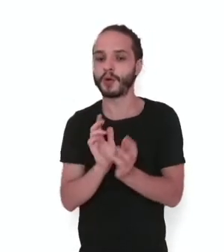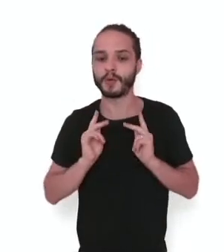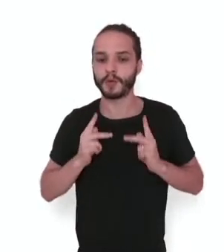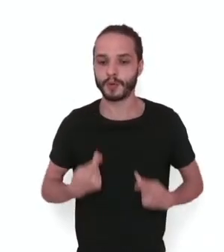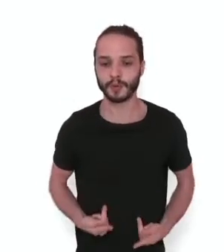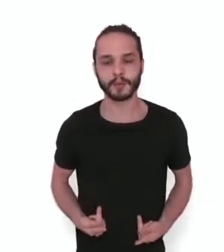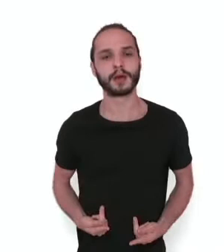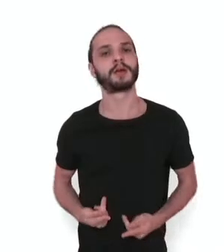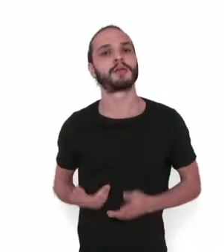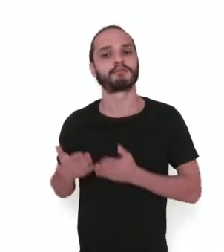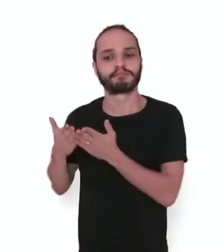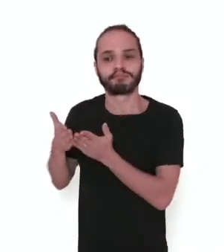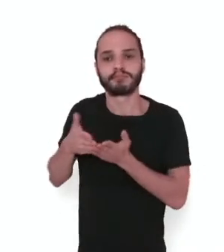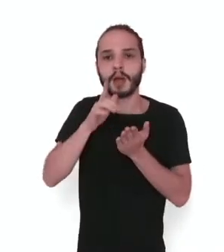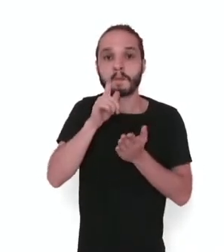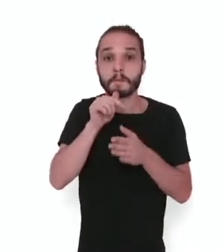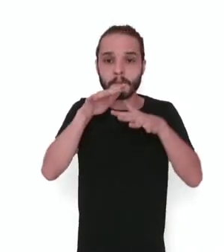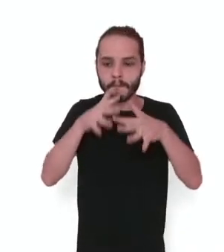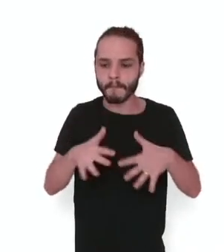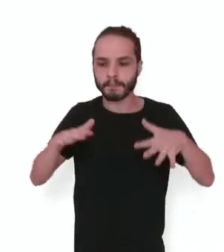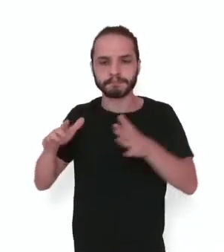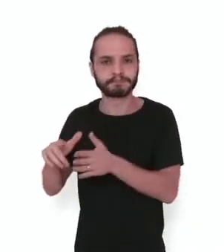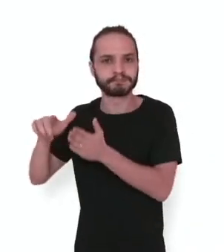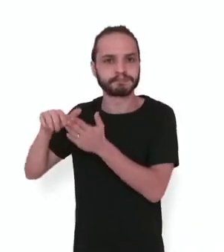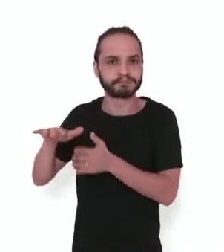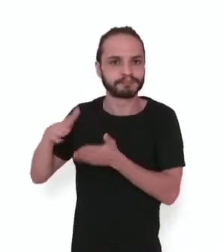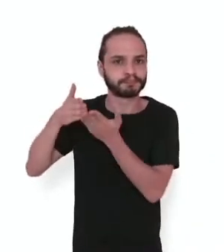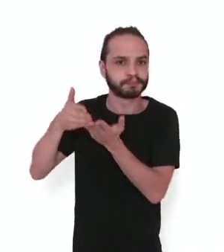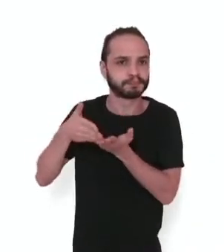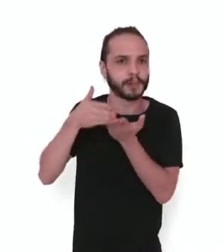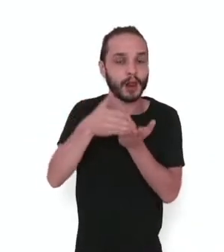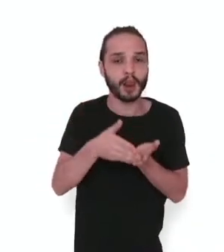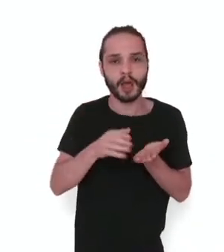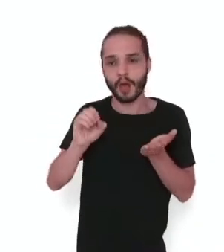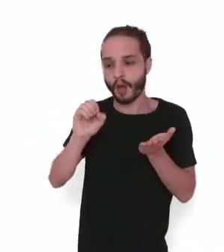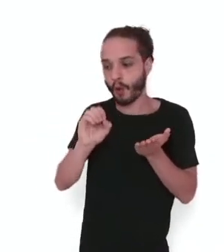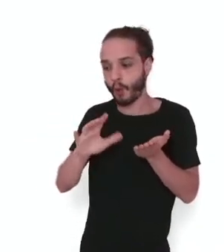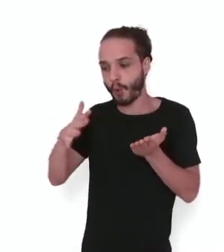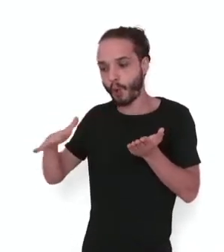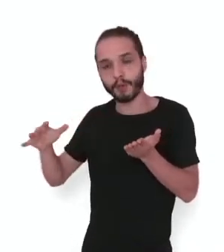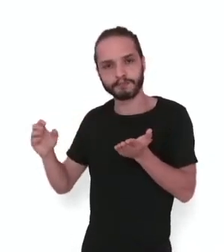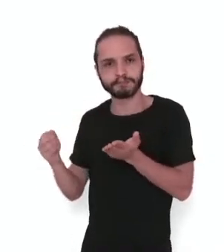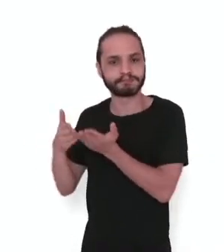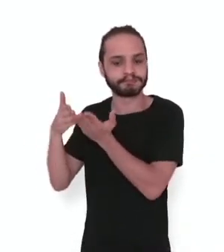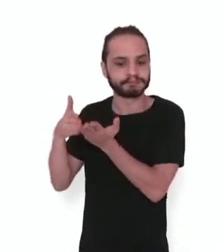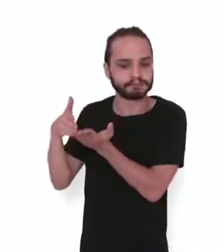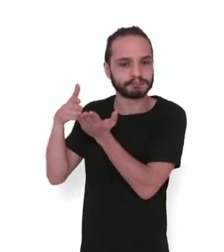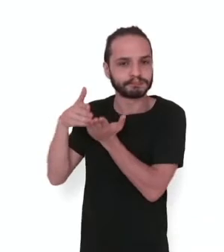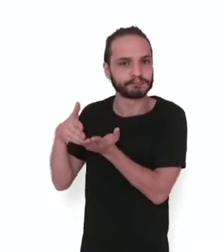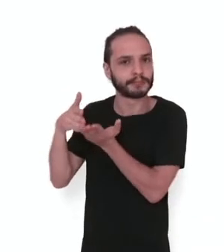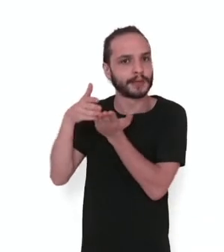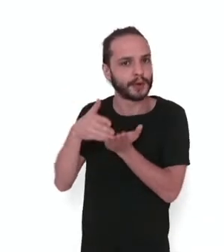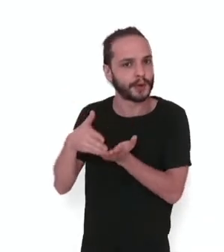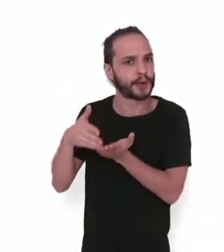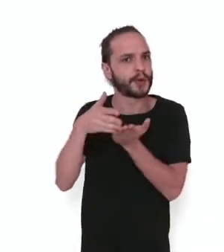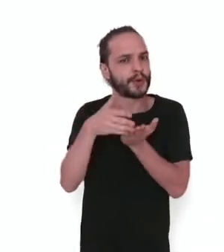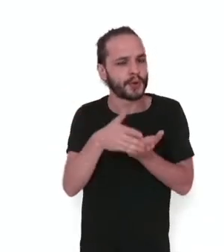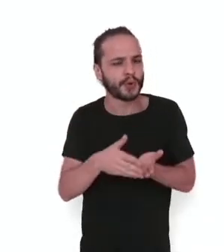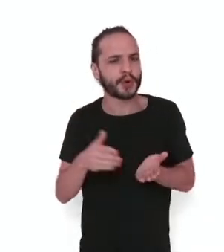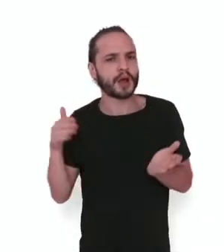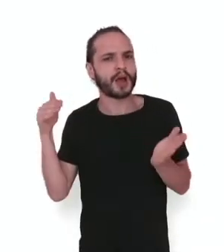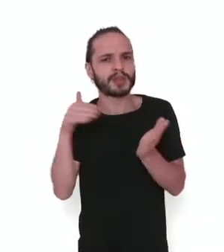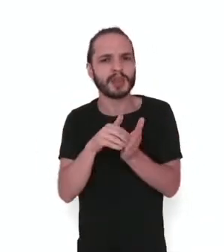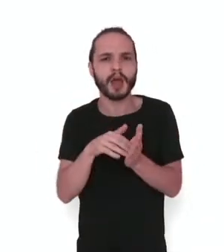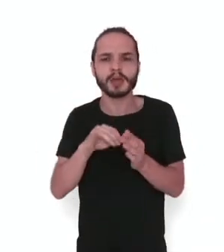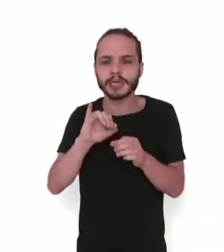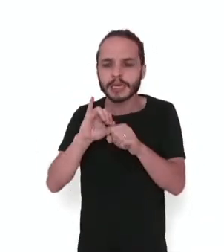por mar vindos da Oceania. E depois de atravessar o Oceano Pacífico, navegando de ilha